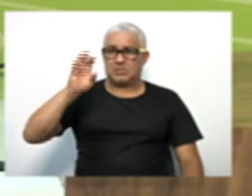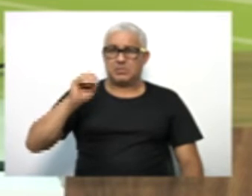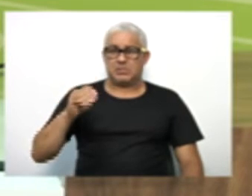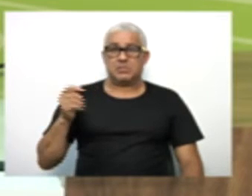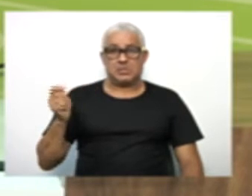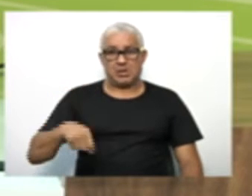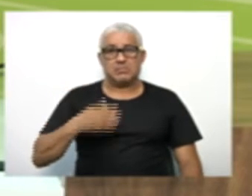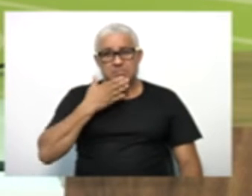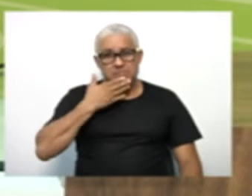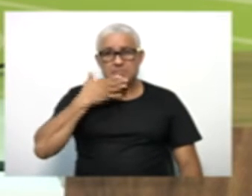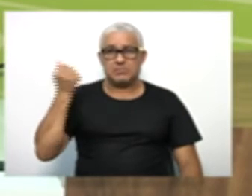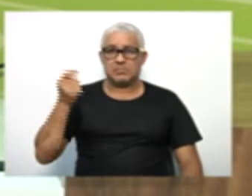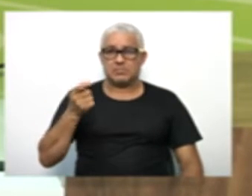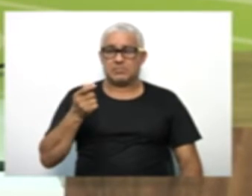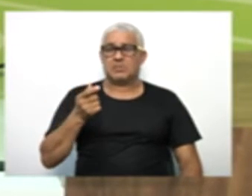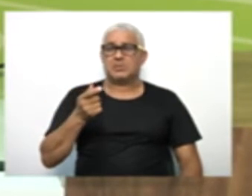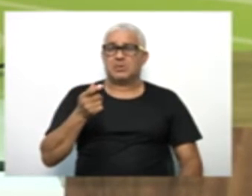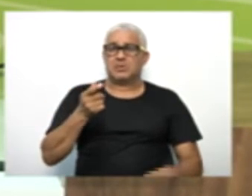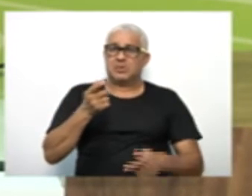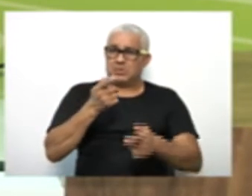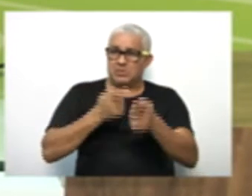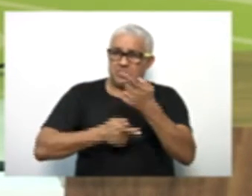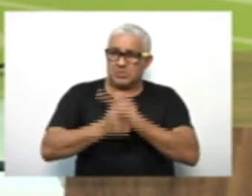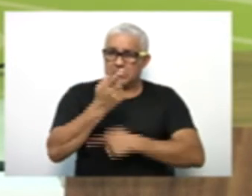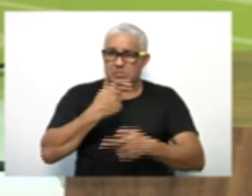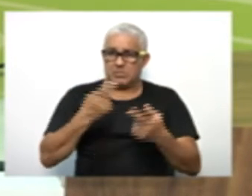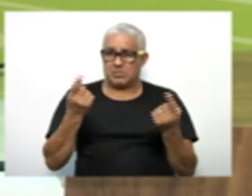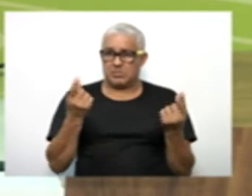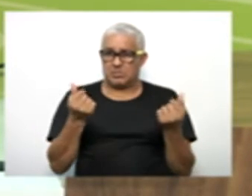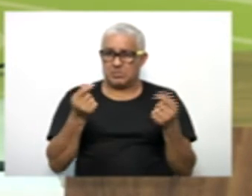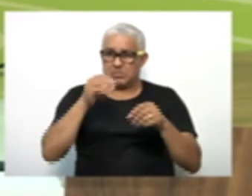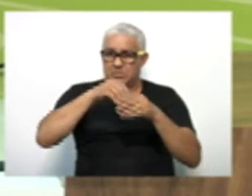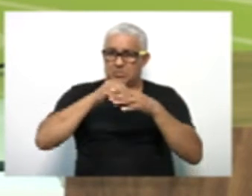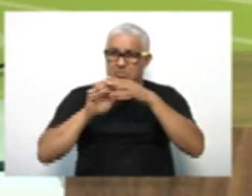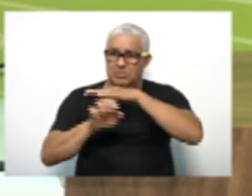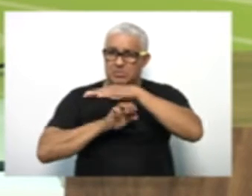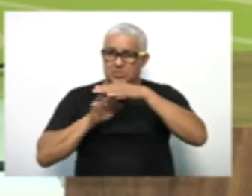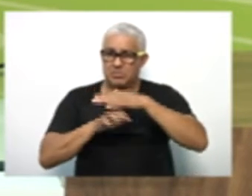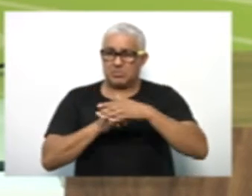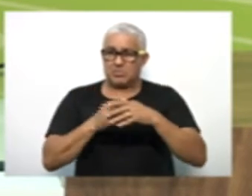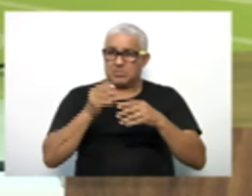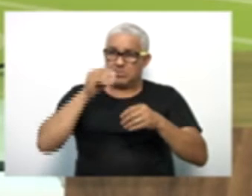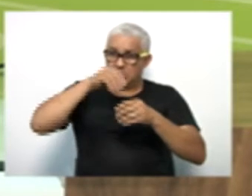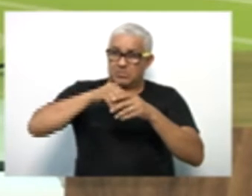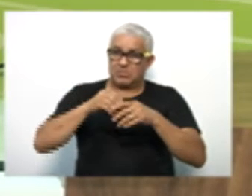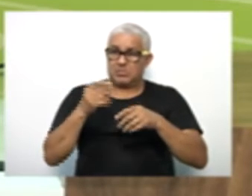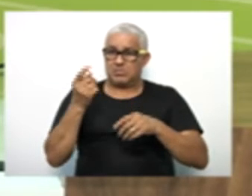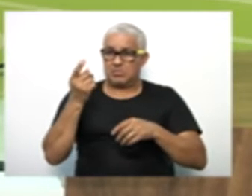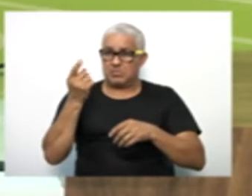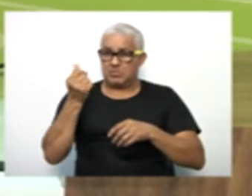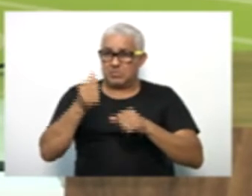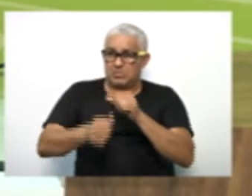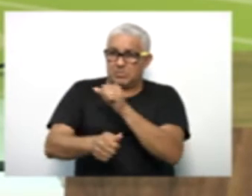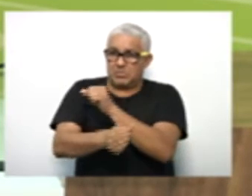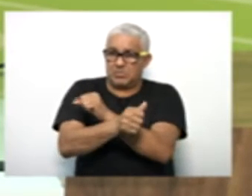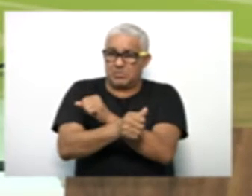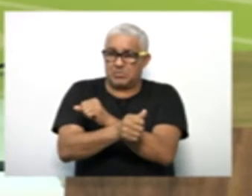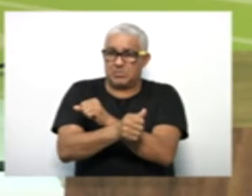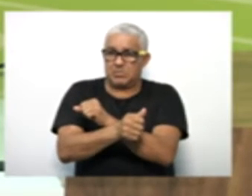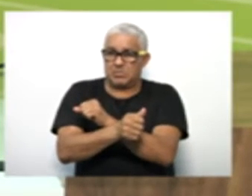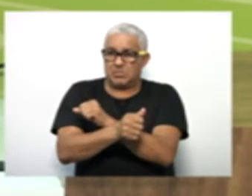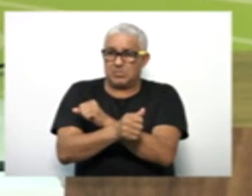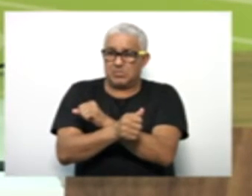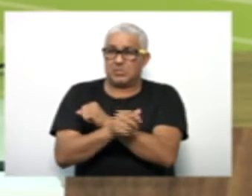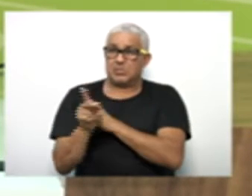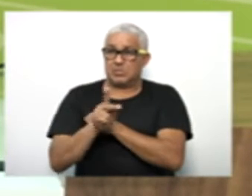a melhor gestão desses recursos financeiros. Então, dentro do financiamento, aí é aquilo que o professor Paulo